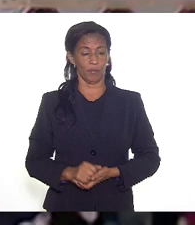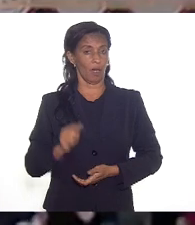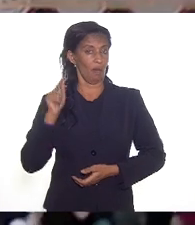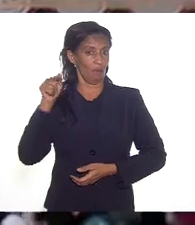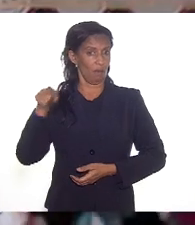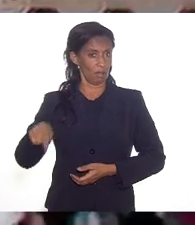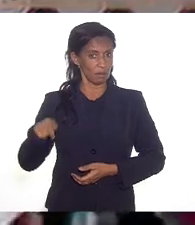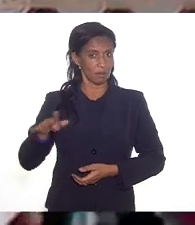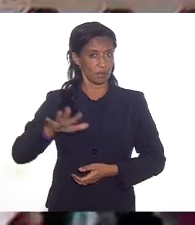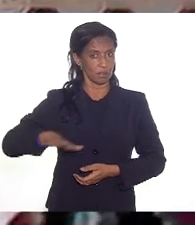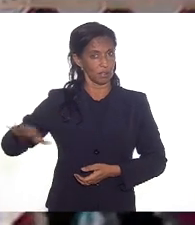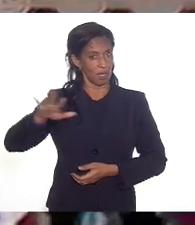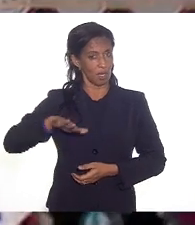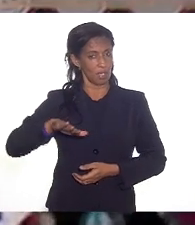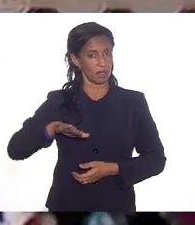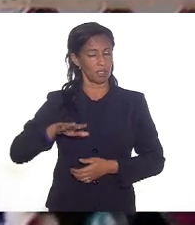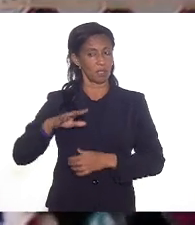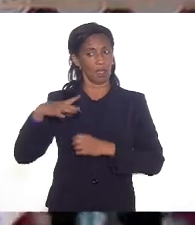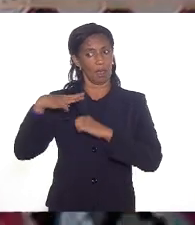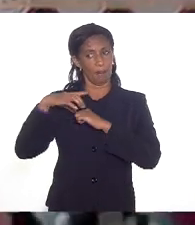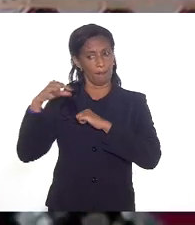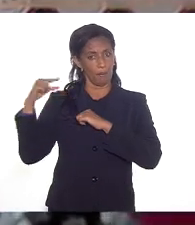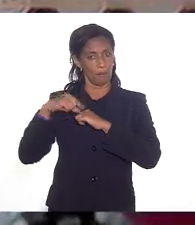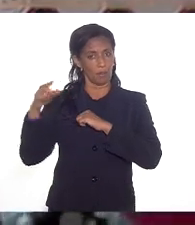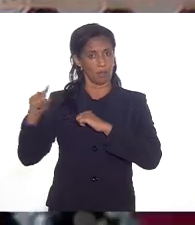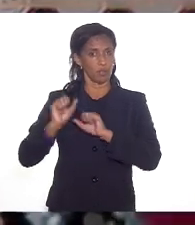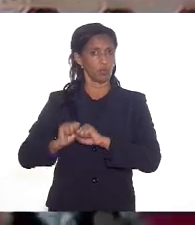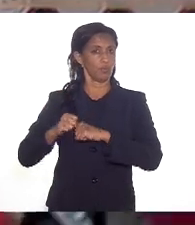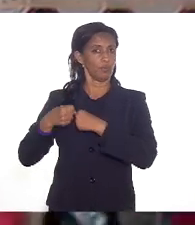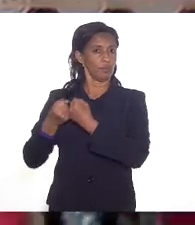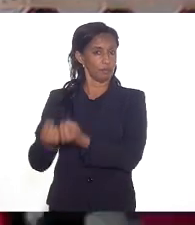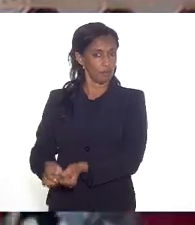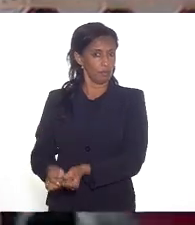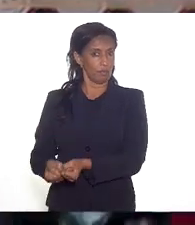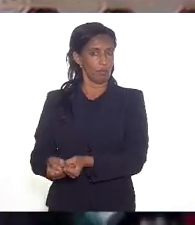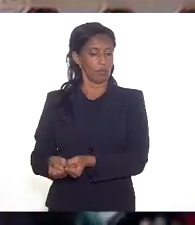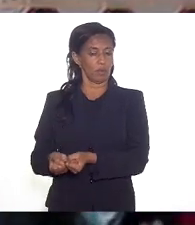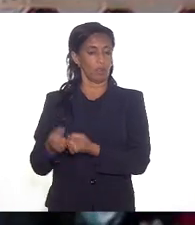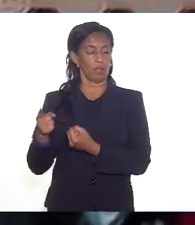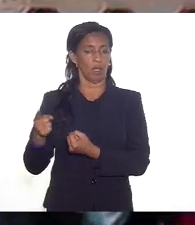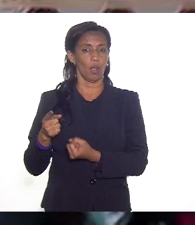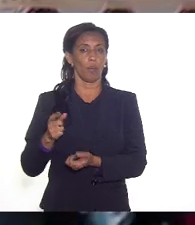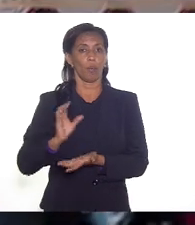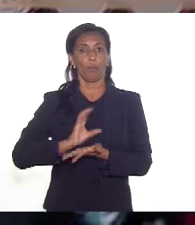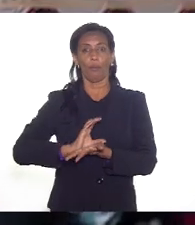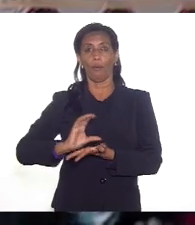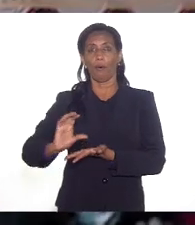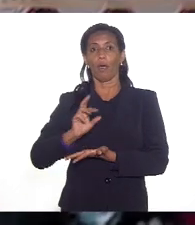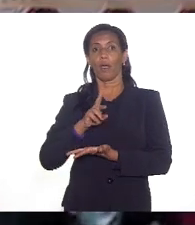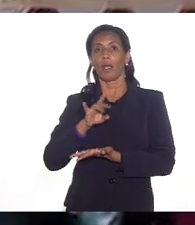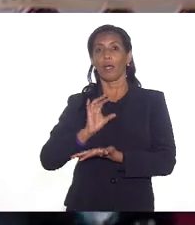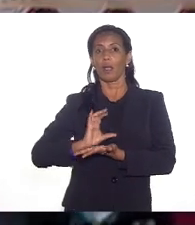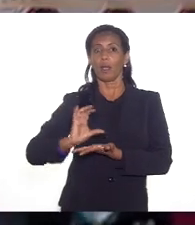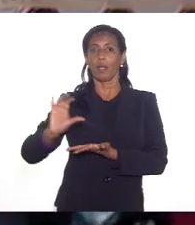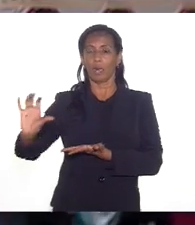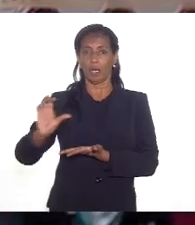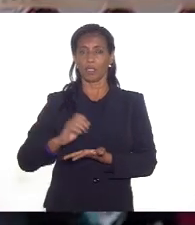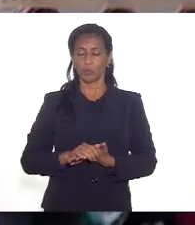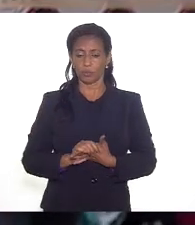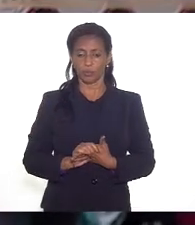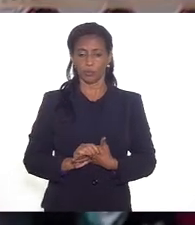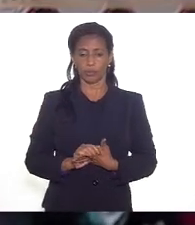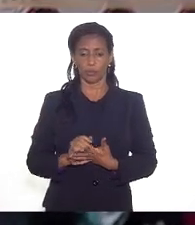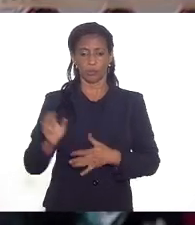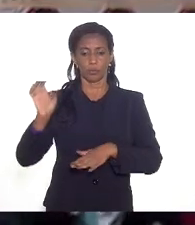que esses Empreendimentos sejam fortalecidos através de concessão de linhas de crédito a partir da agência de fomento